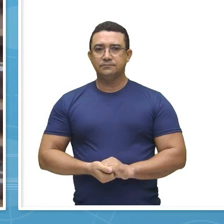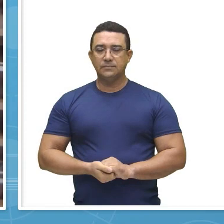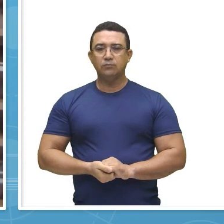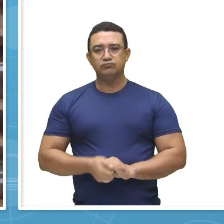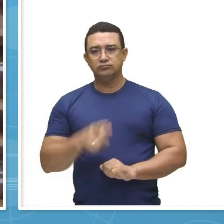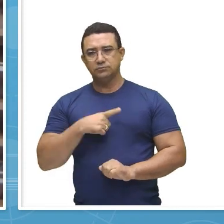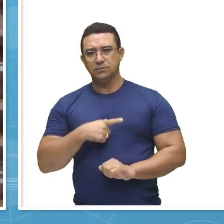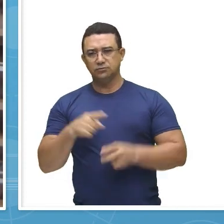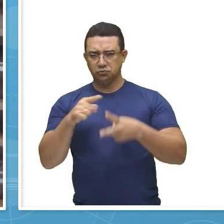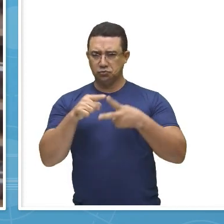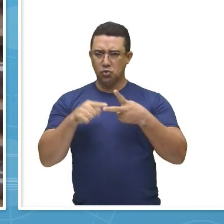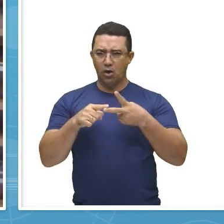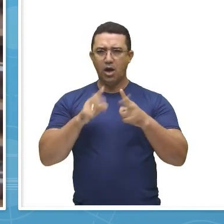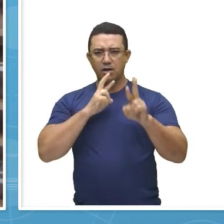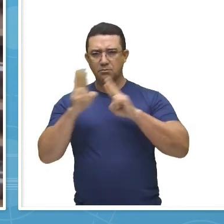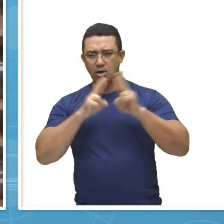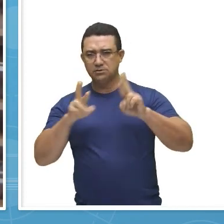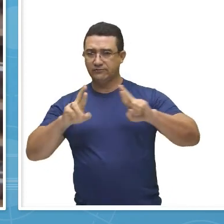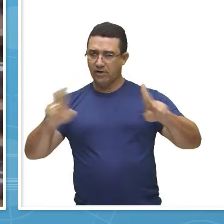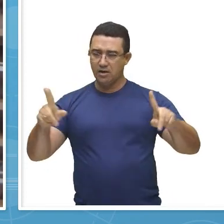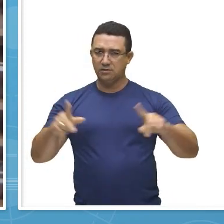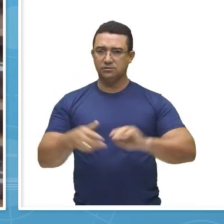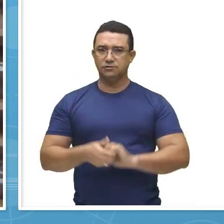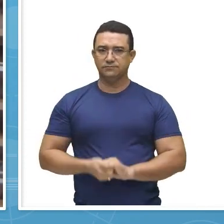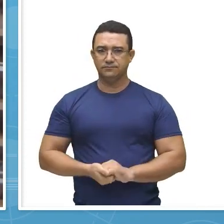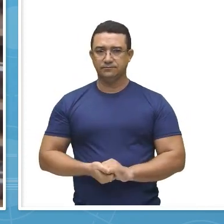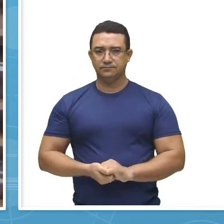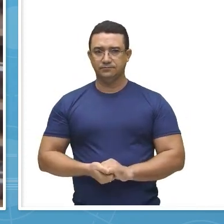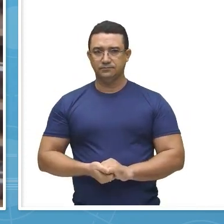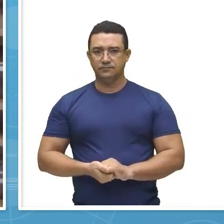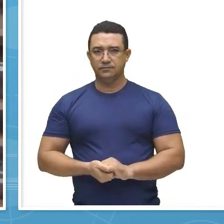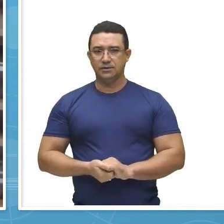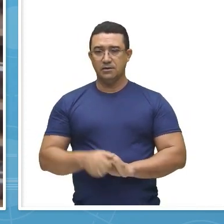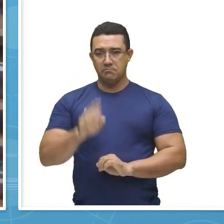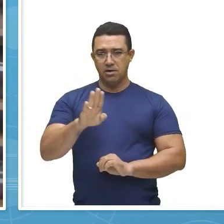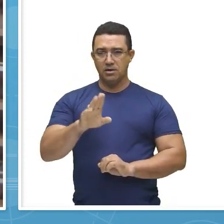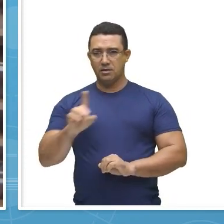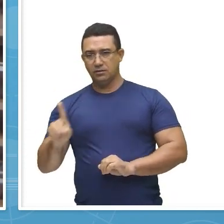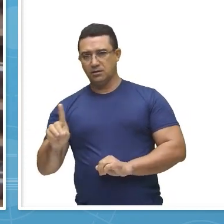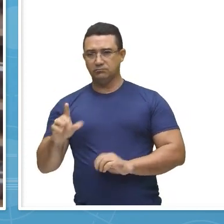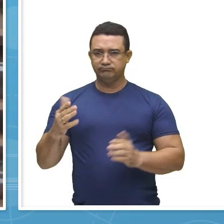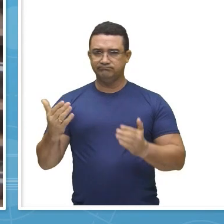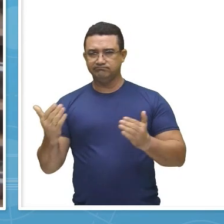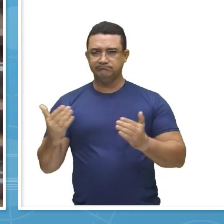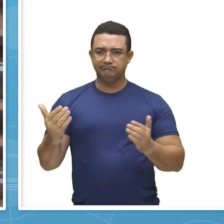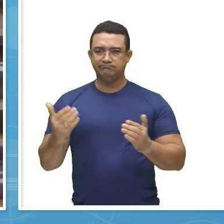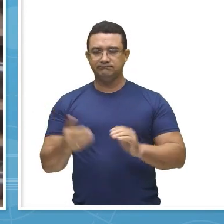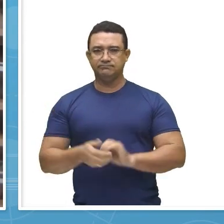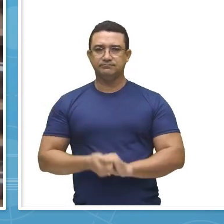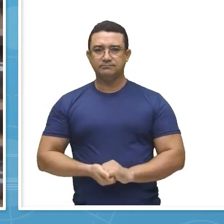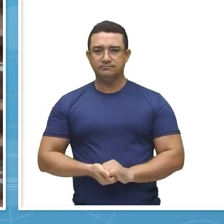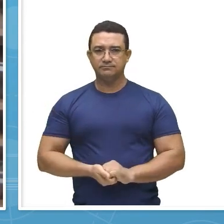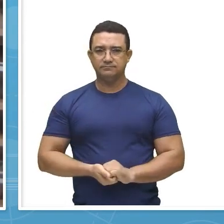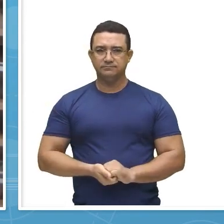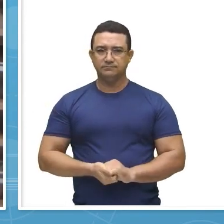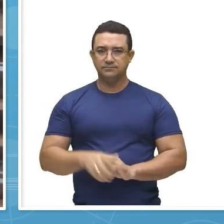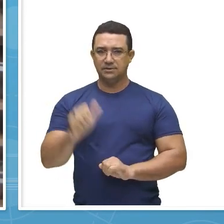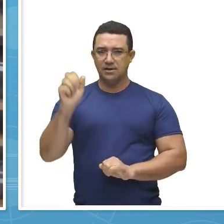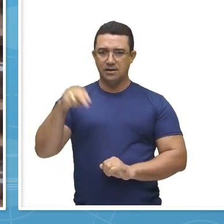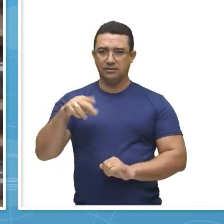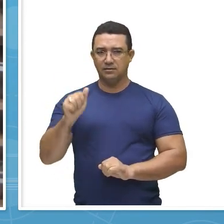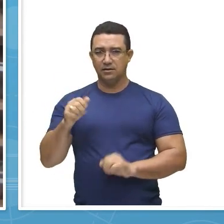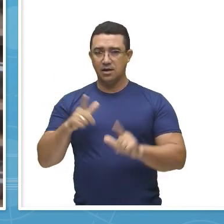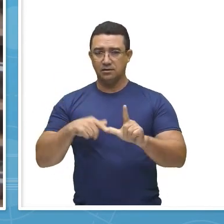duas respostas diferentes ali, letra B e letra D, tá bom? Ana Beatriz colocou questão 9, letra B, da